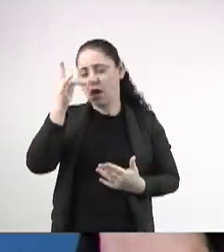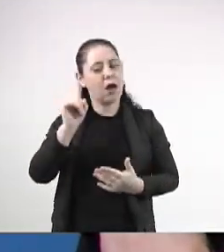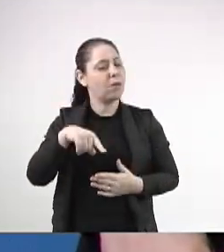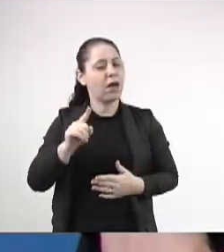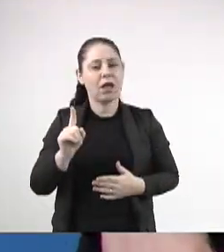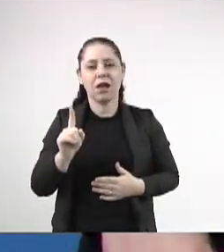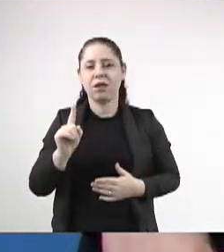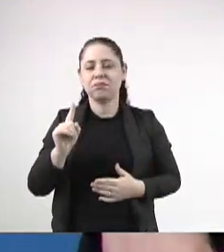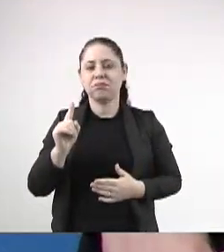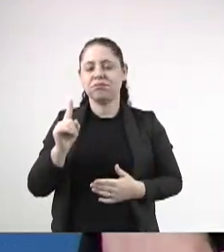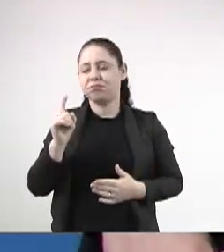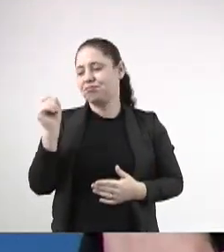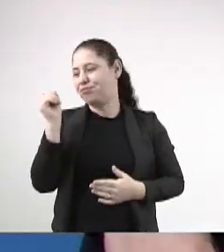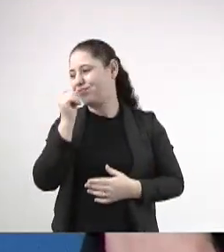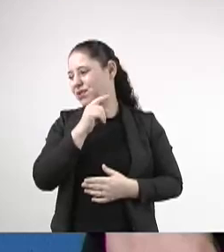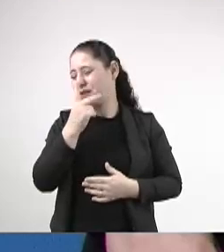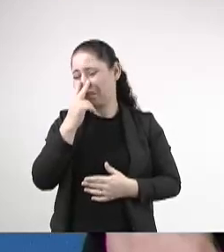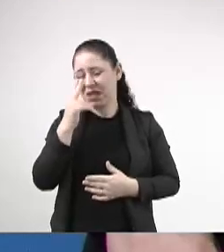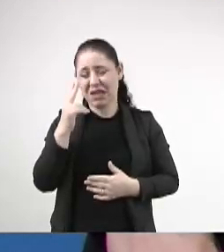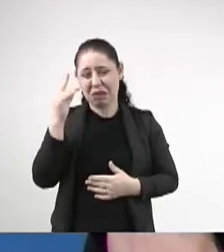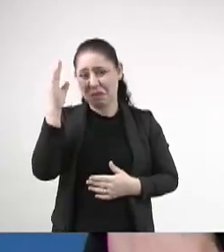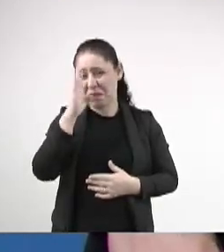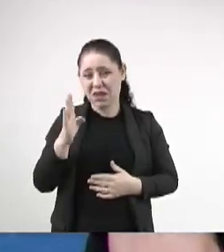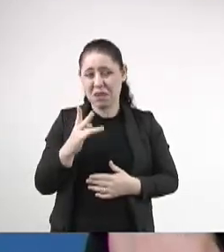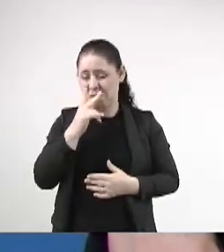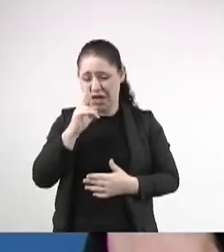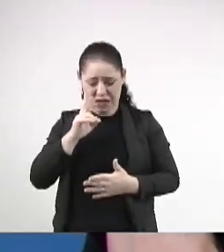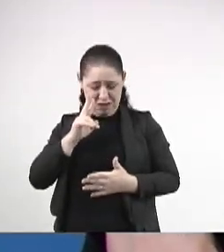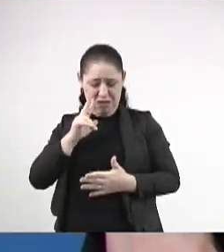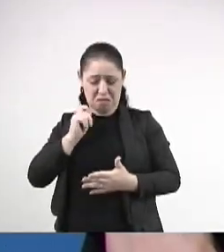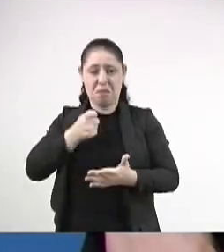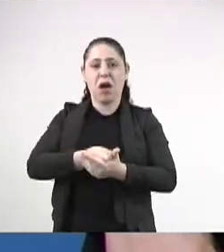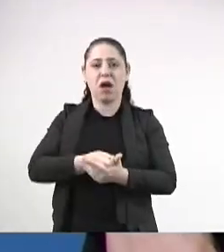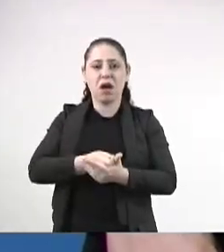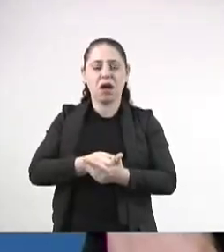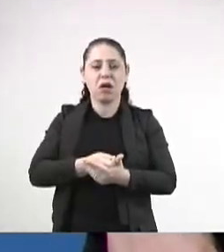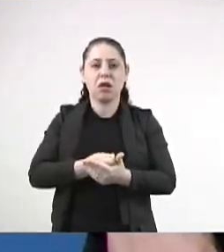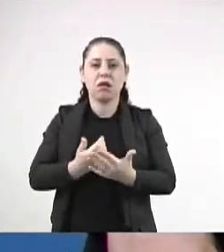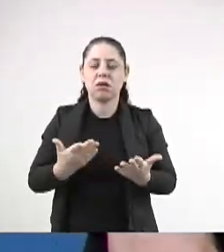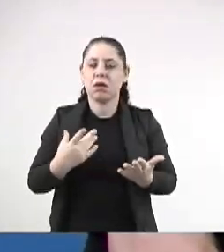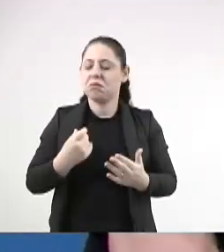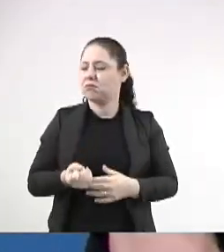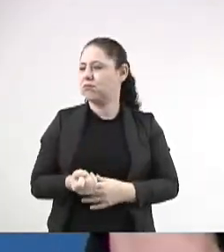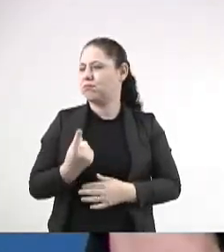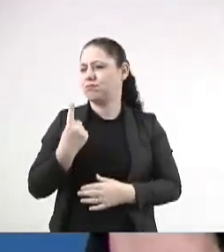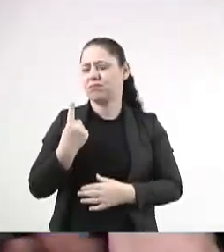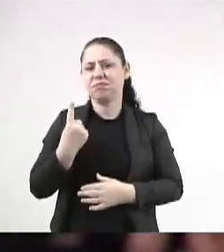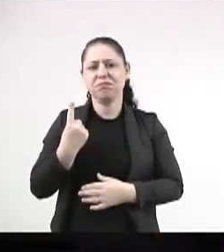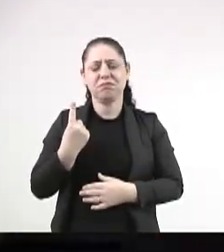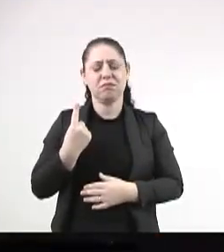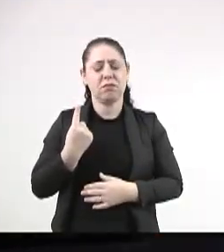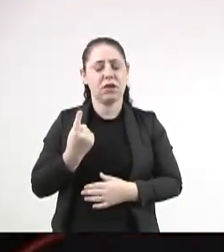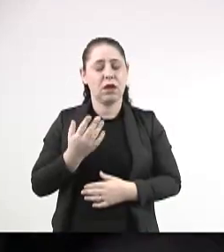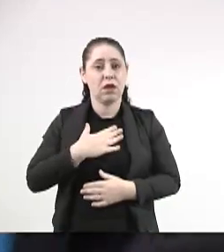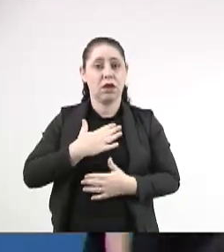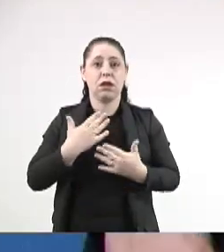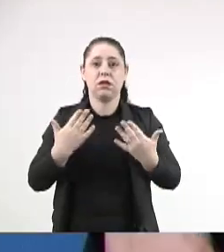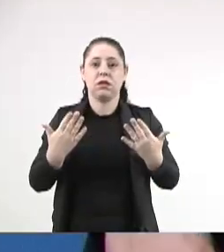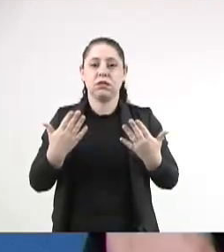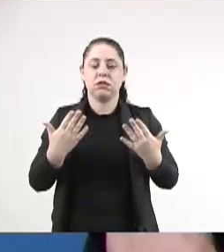forma. A hipocrisia no Brasil está reinando de uma forma que chega a ser